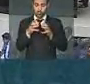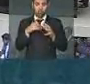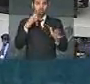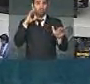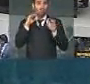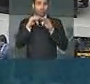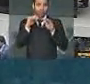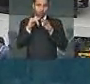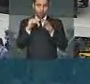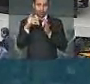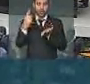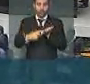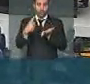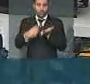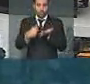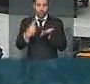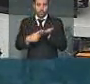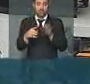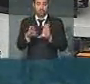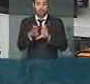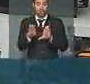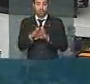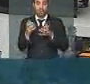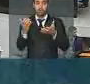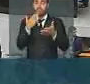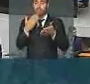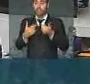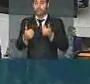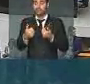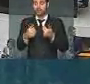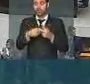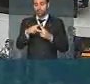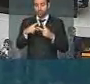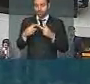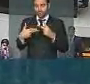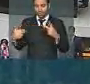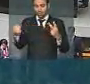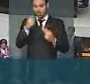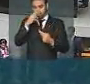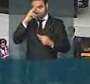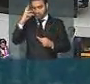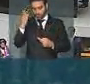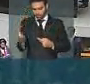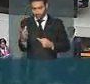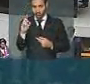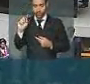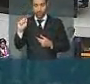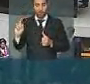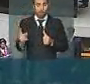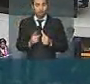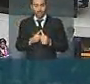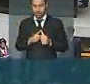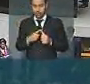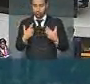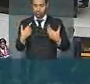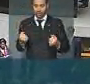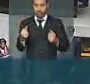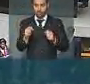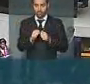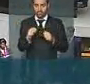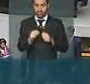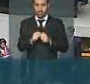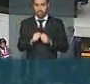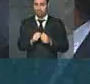concordar com o acordo e pediria só mais duas coisas a vossa excelência primeiro que pudesse fazer